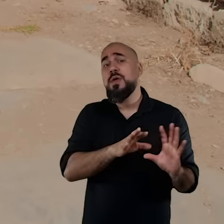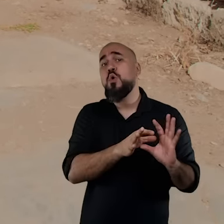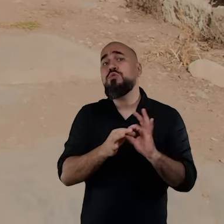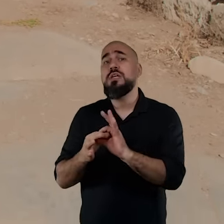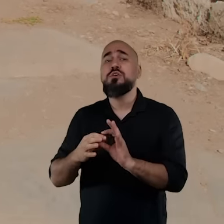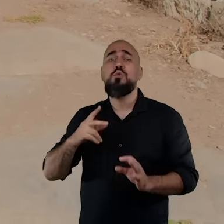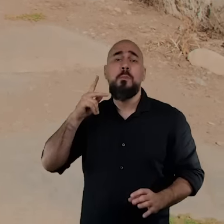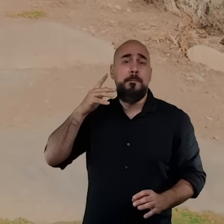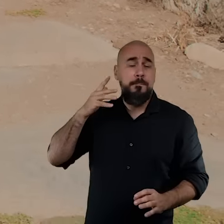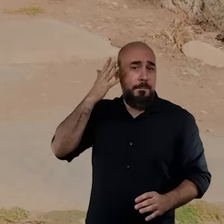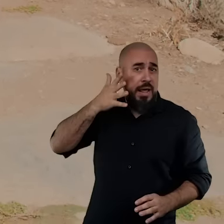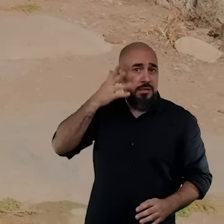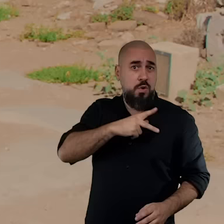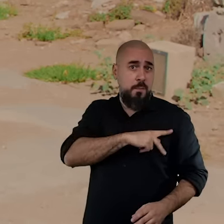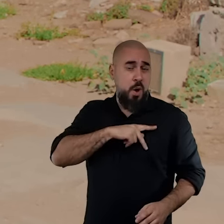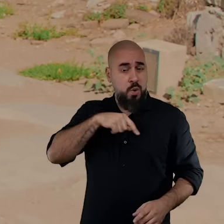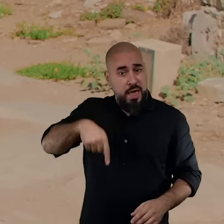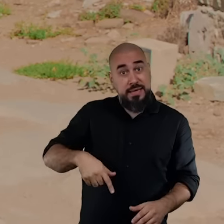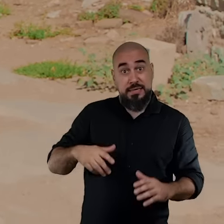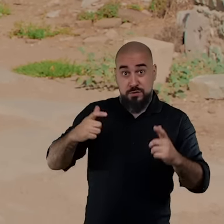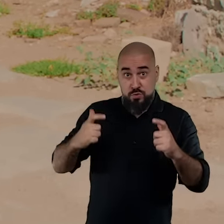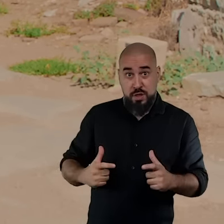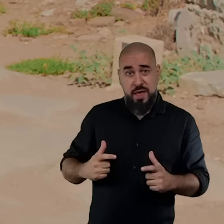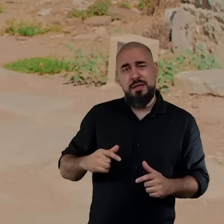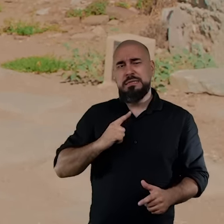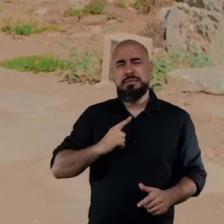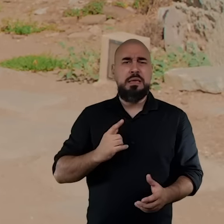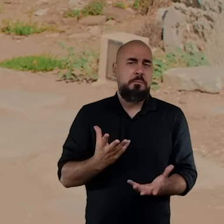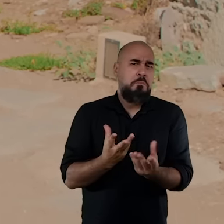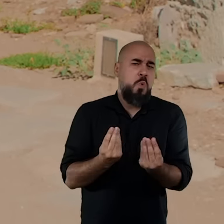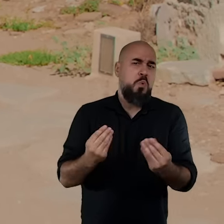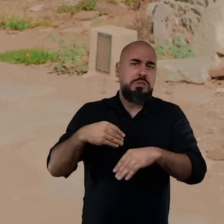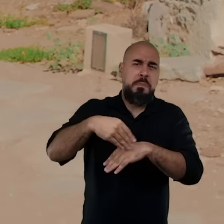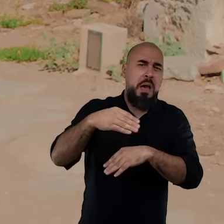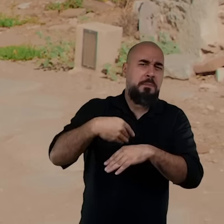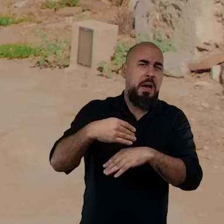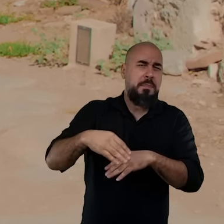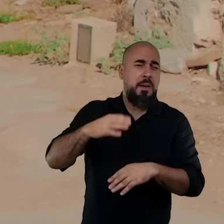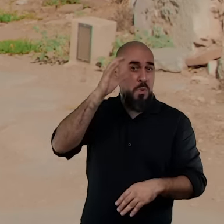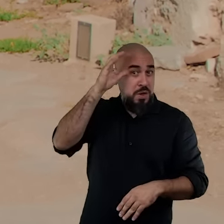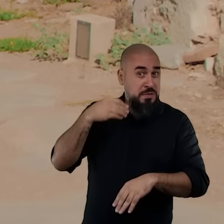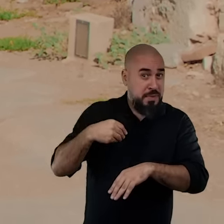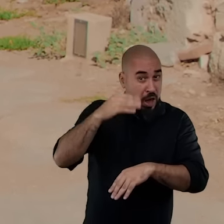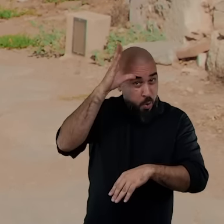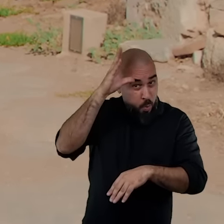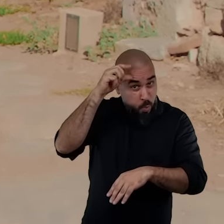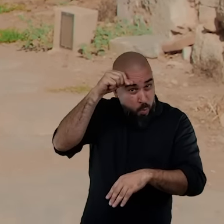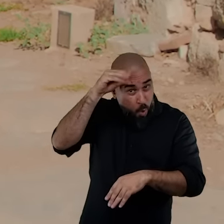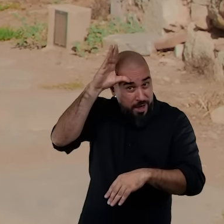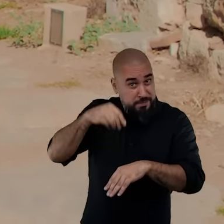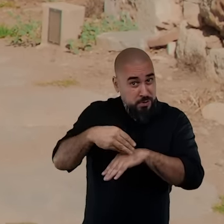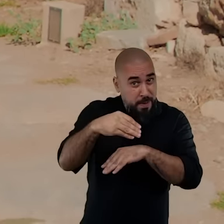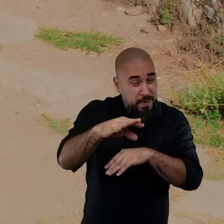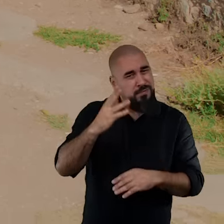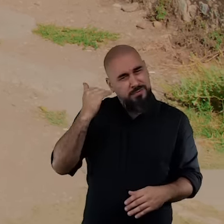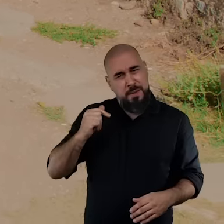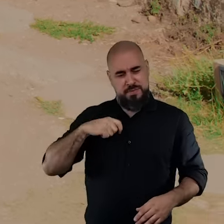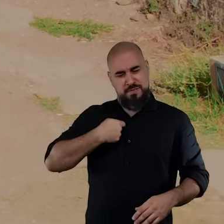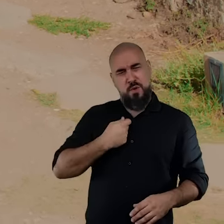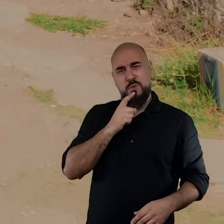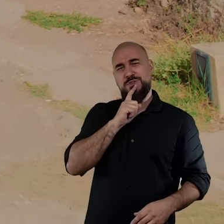do apóstolo Paulo nesse lugar. Eu tenho muita informação para passar para você, muito conhecimento da Bíblia Sagrada. Você sabe, eu sou Rodrigo Silva